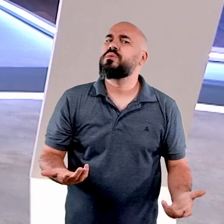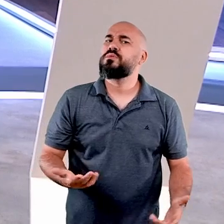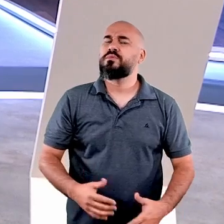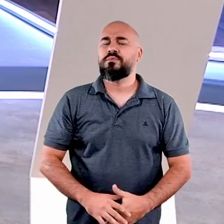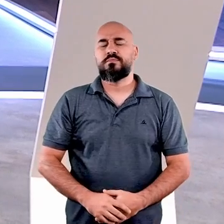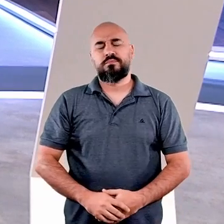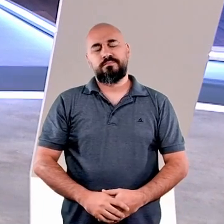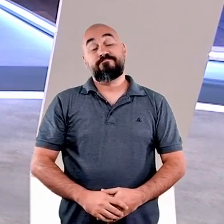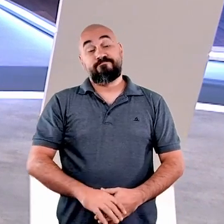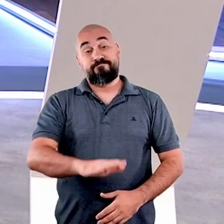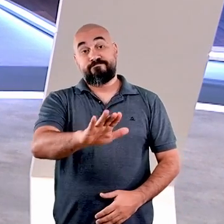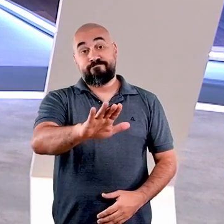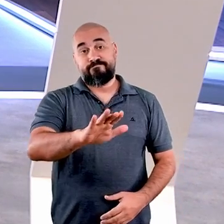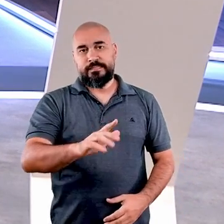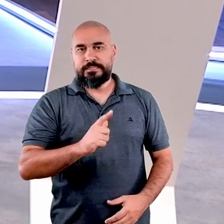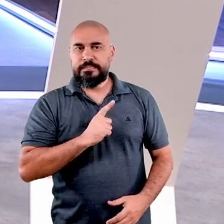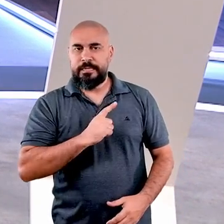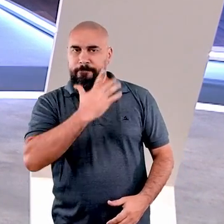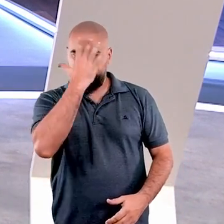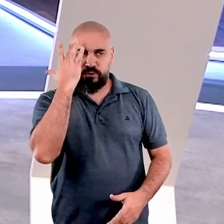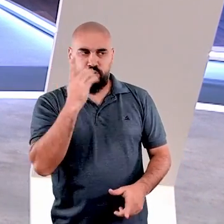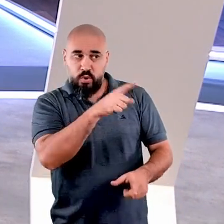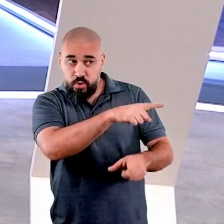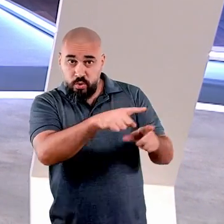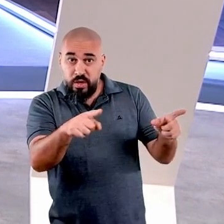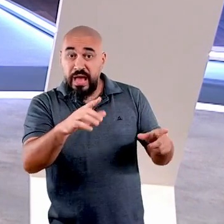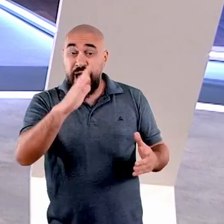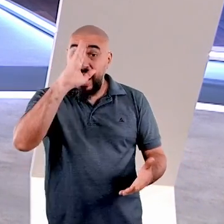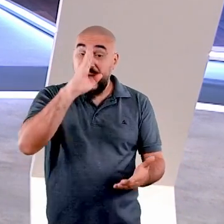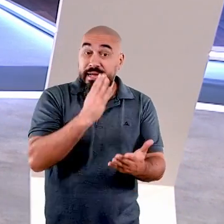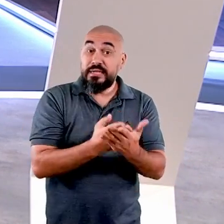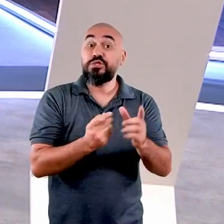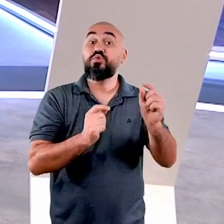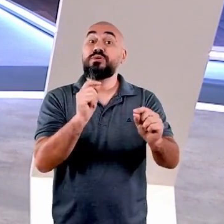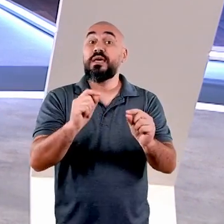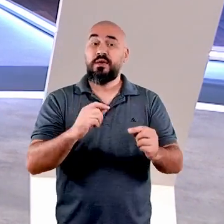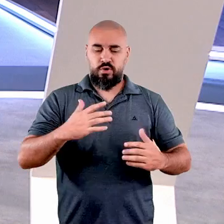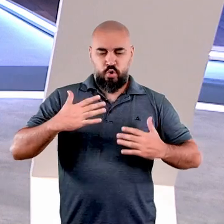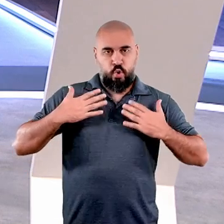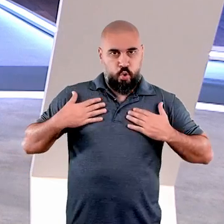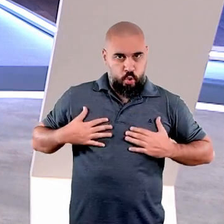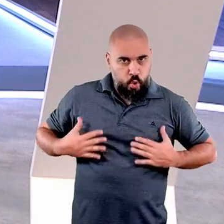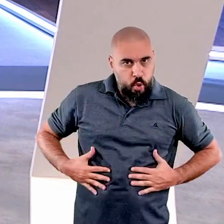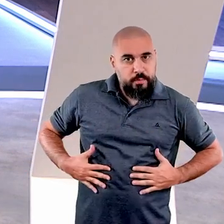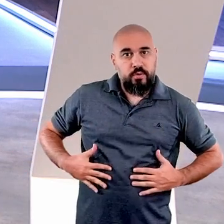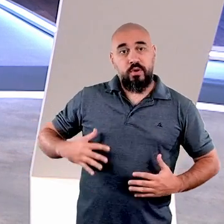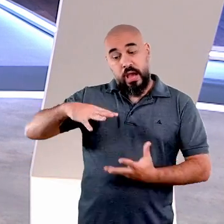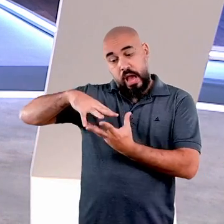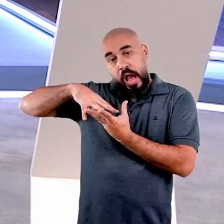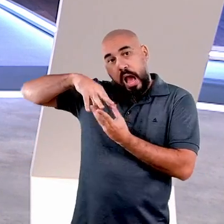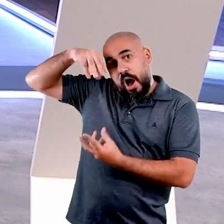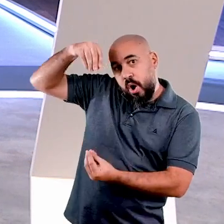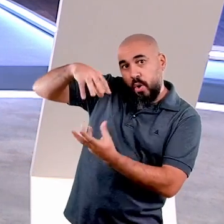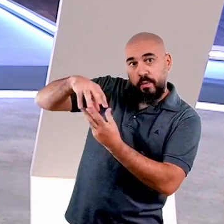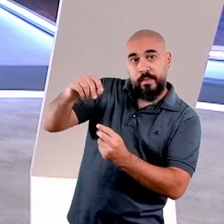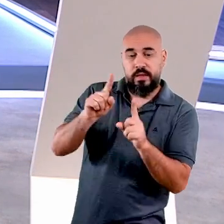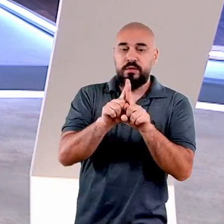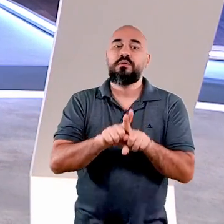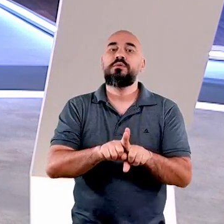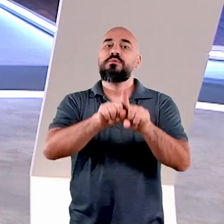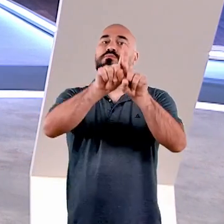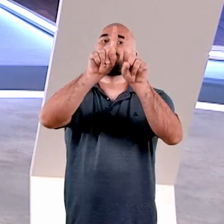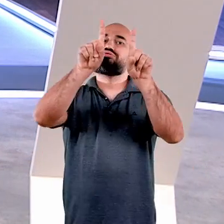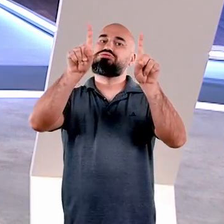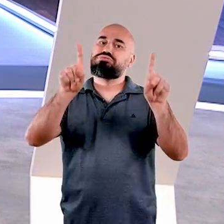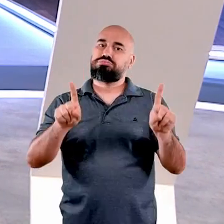acreditam que corpo e alma podem existir separados e que a alma nunca